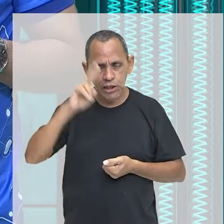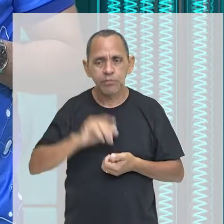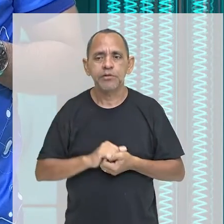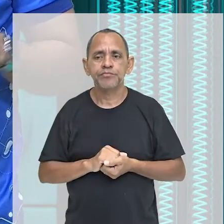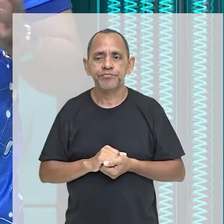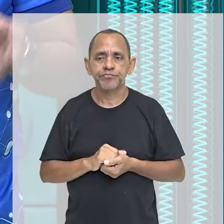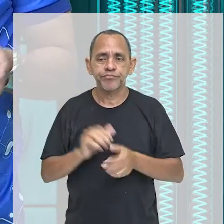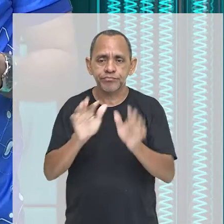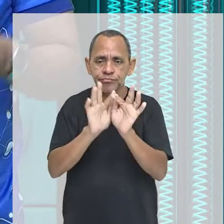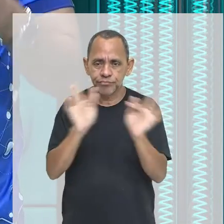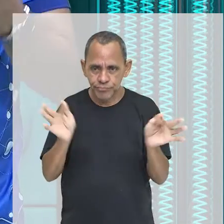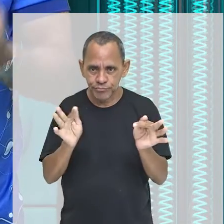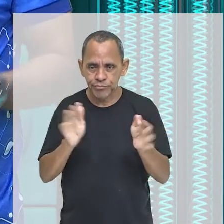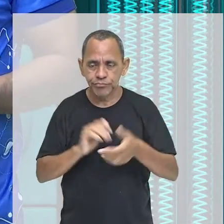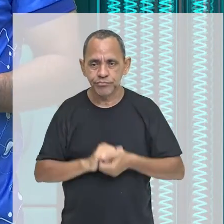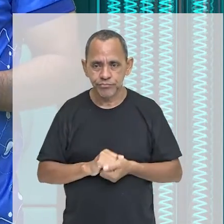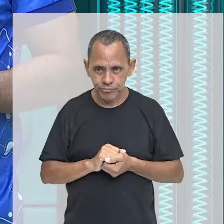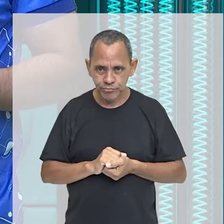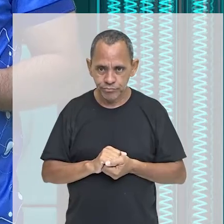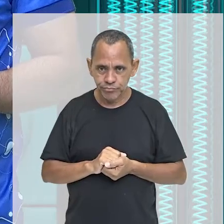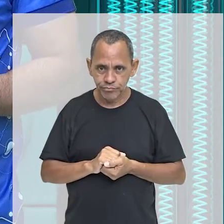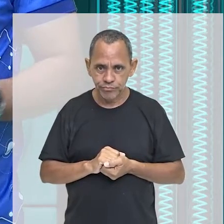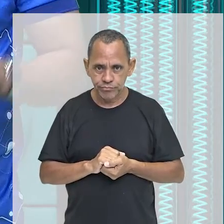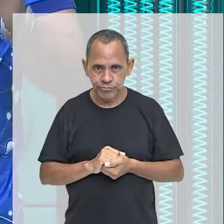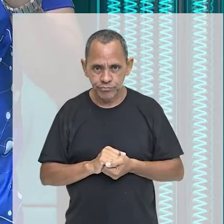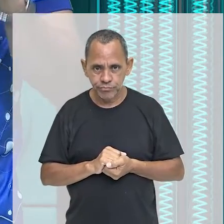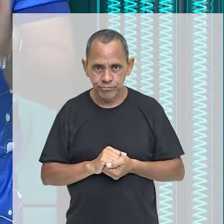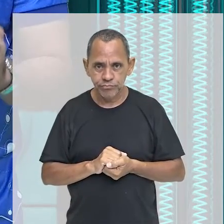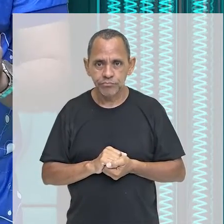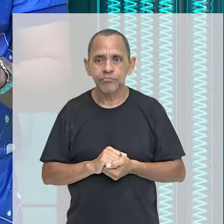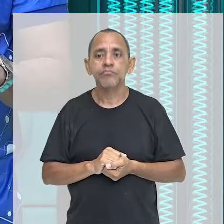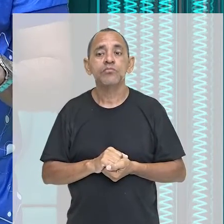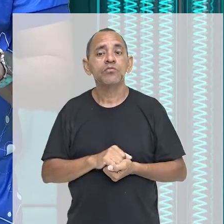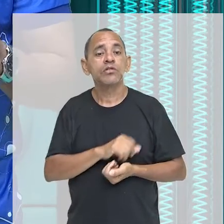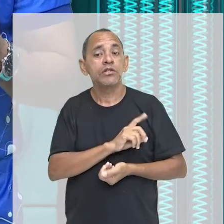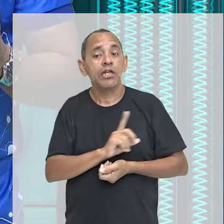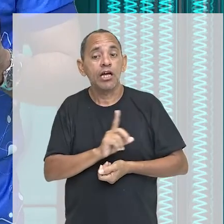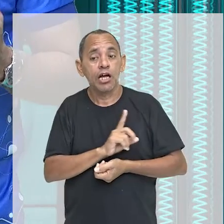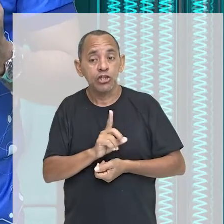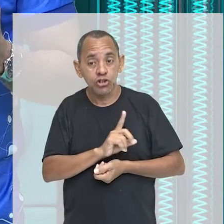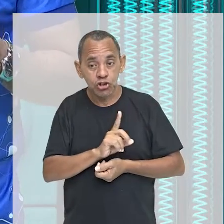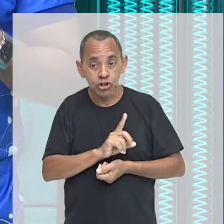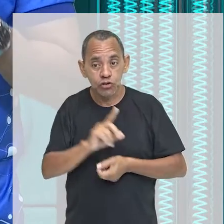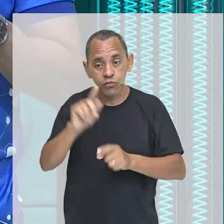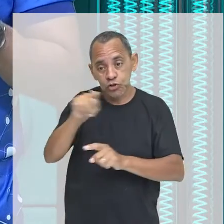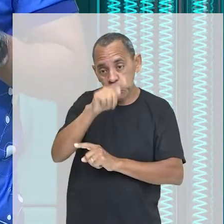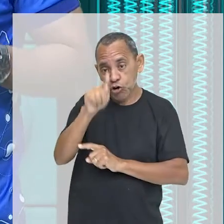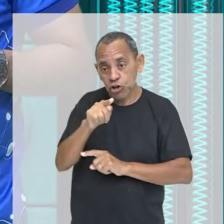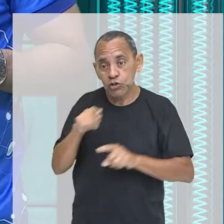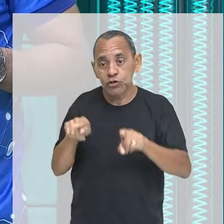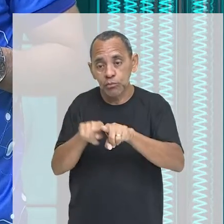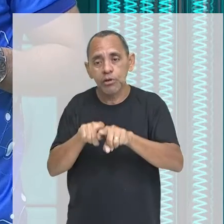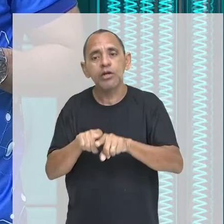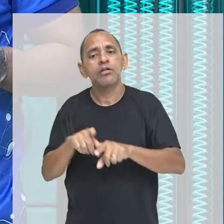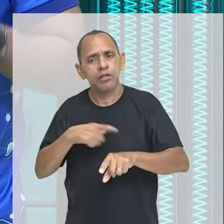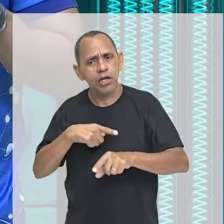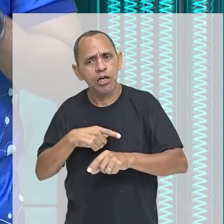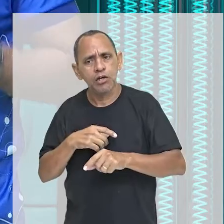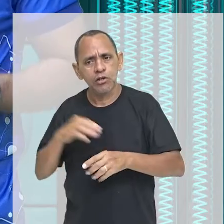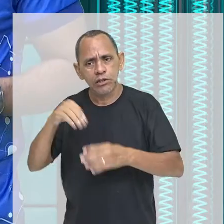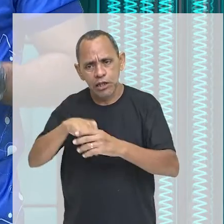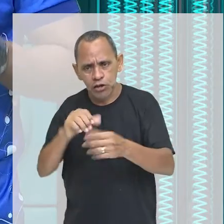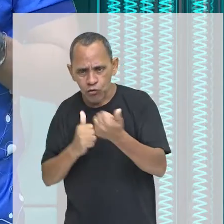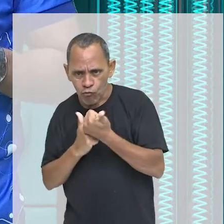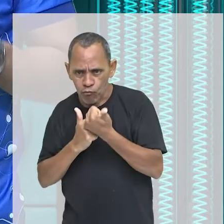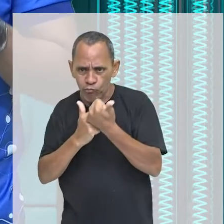é sempre o verbo auxiliar que recebe tudo, que faz tudo? Pois bem, todas as frases negativas, interrogativas, eu tenho um verbo auxiliar.